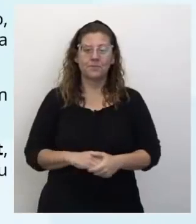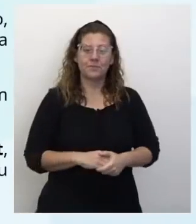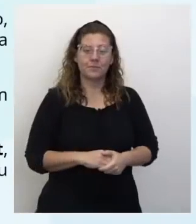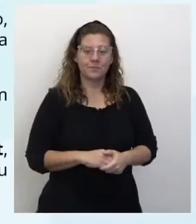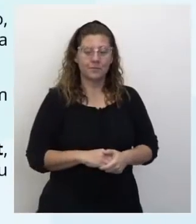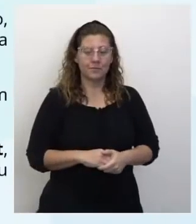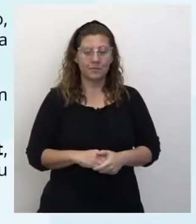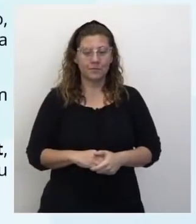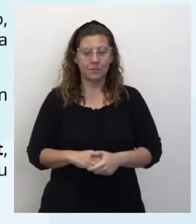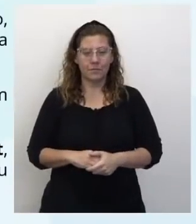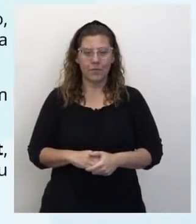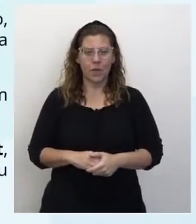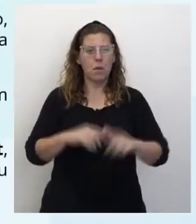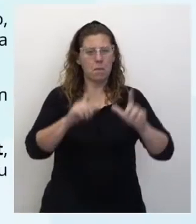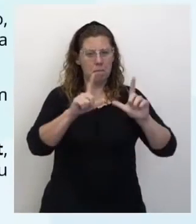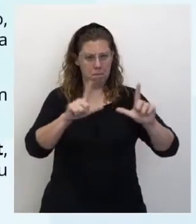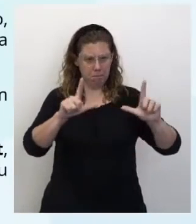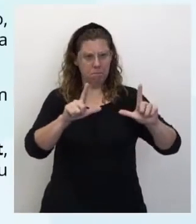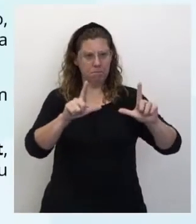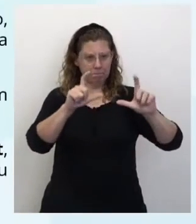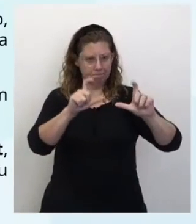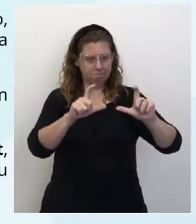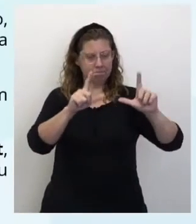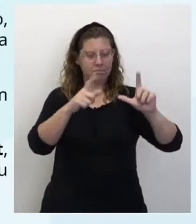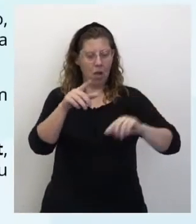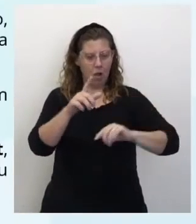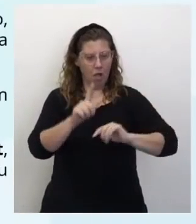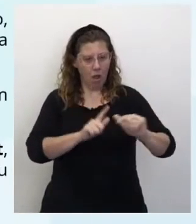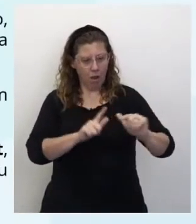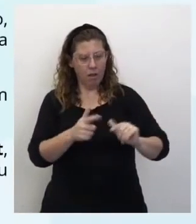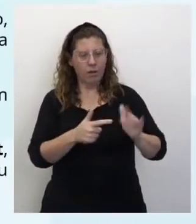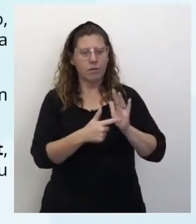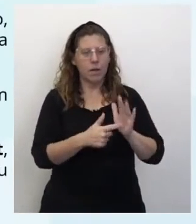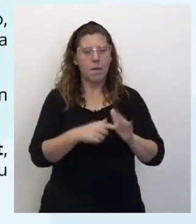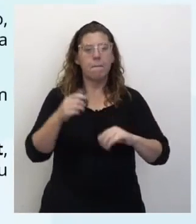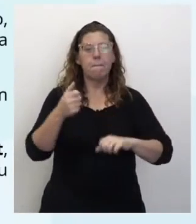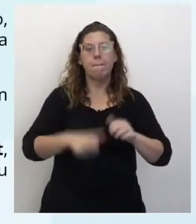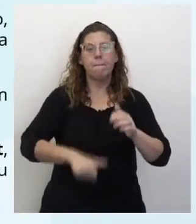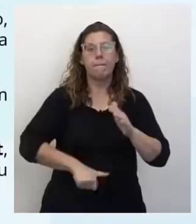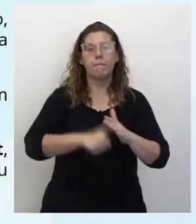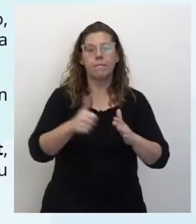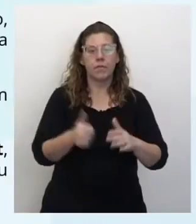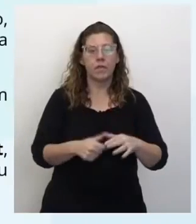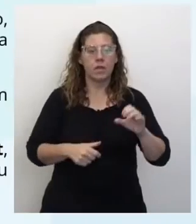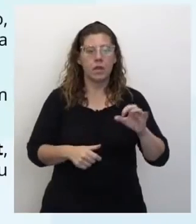um print da tela para a gente trabalhar. Então, a primeira habilidade que está aparecendo ali para vocês é